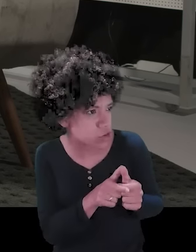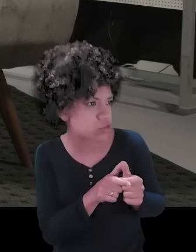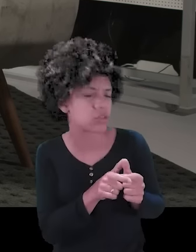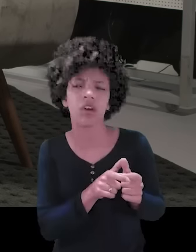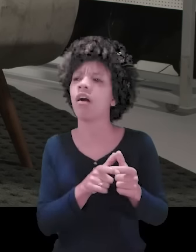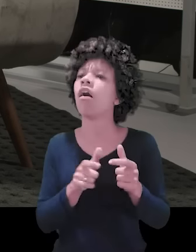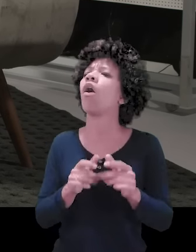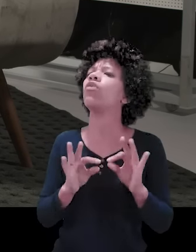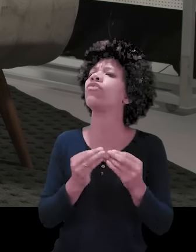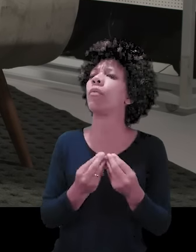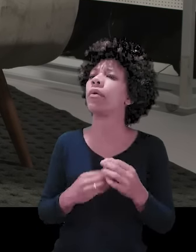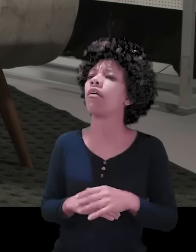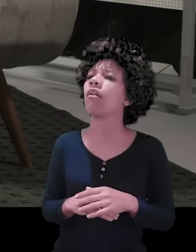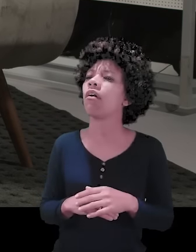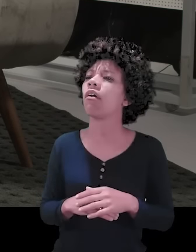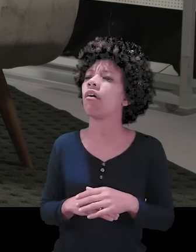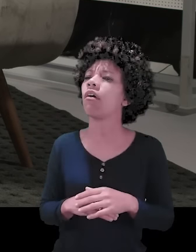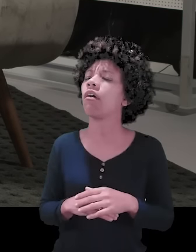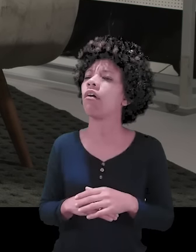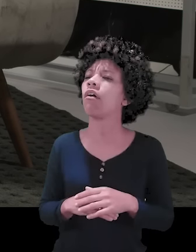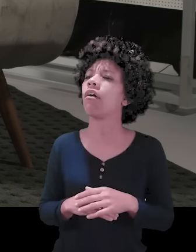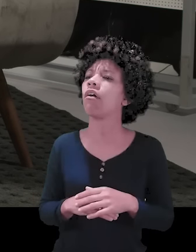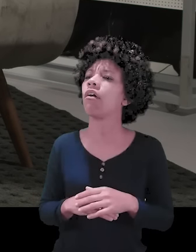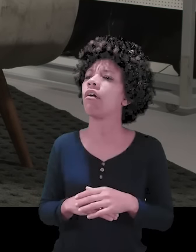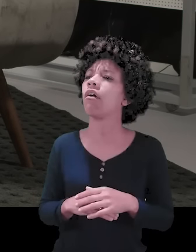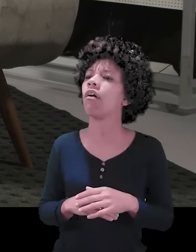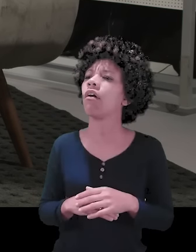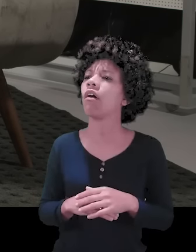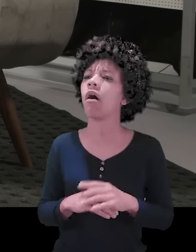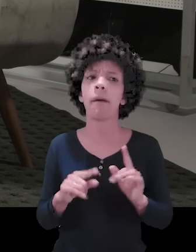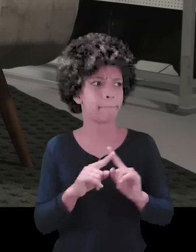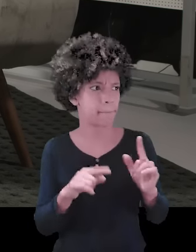onde essa família que linda